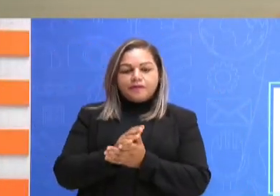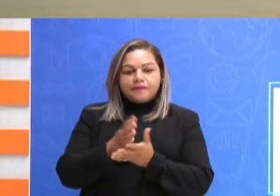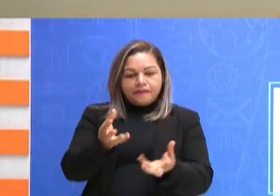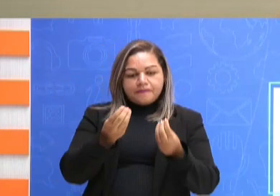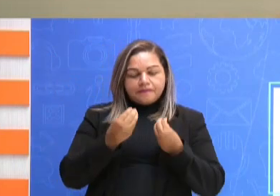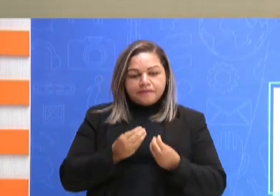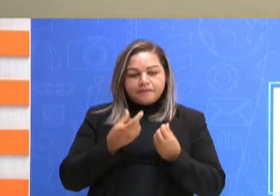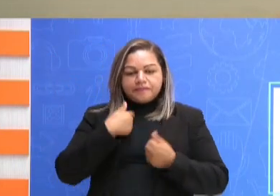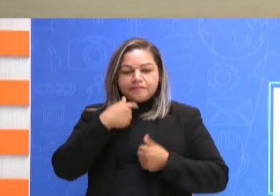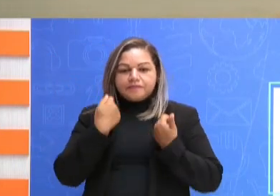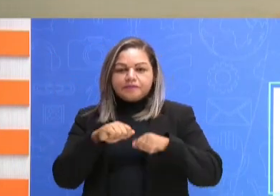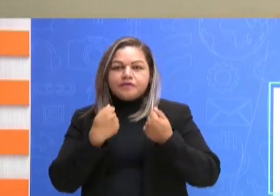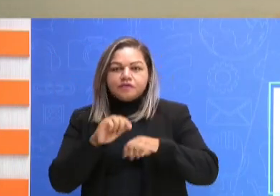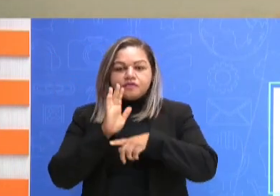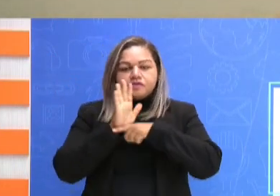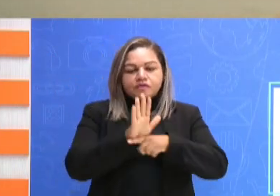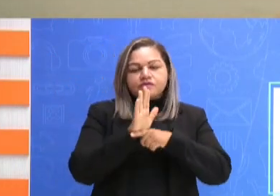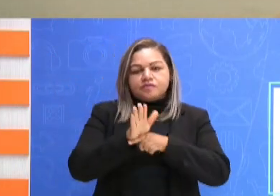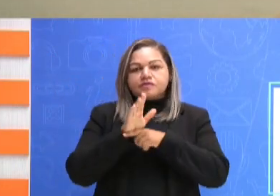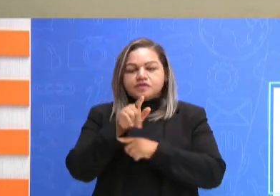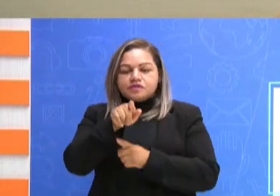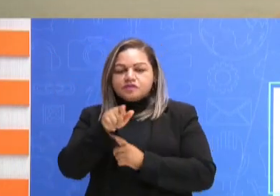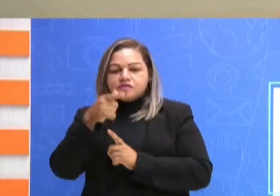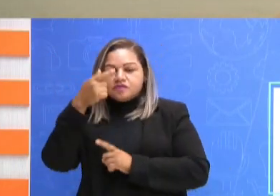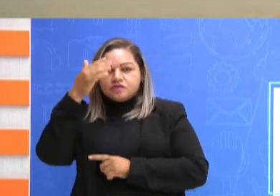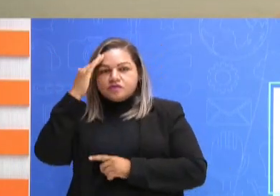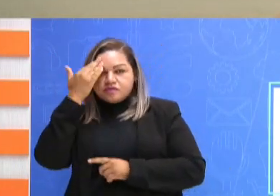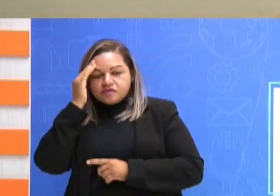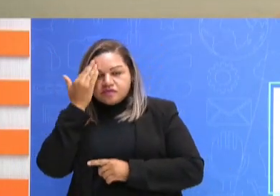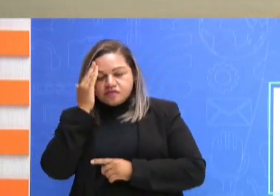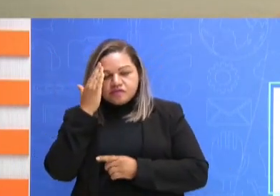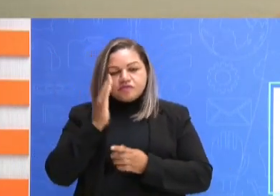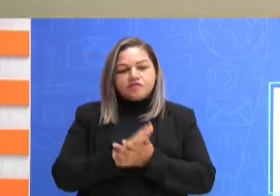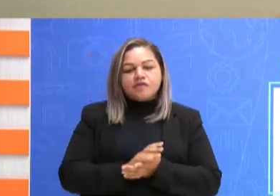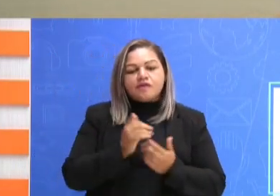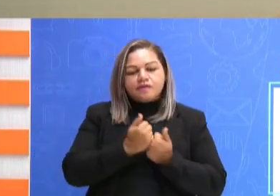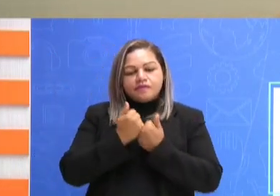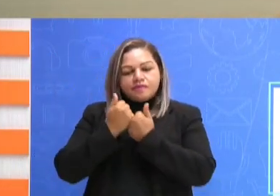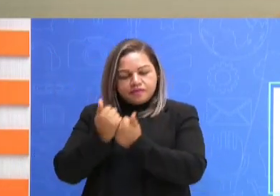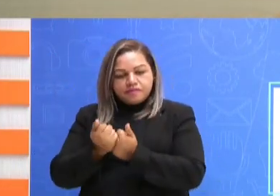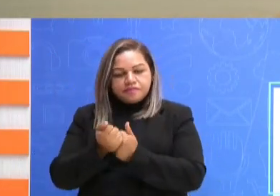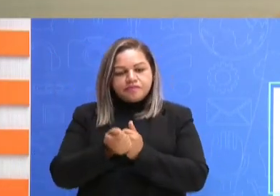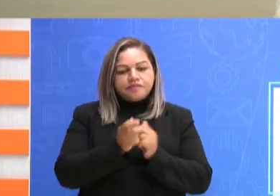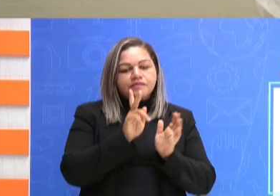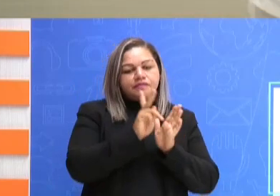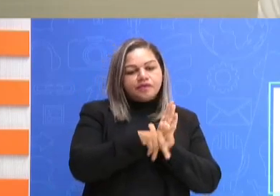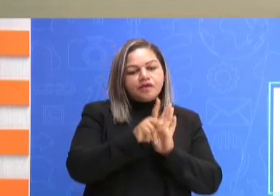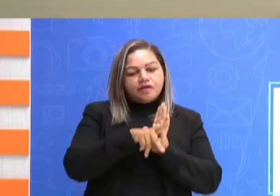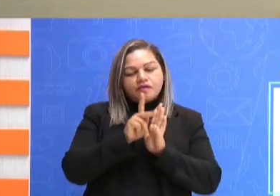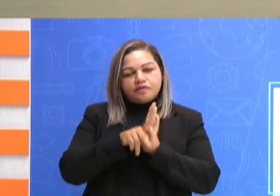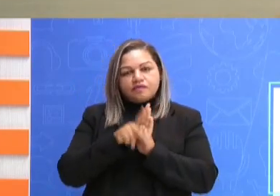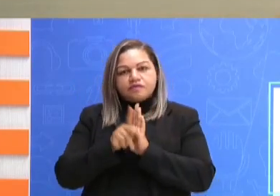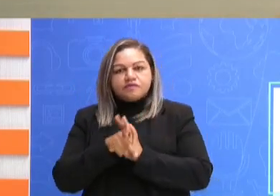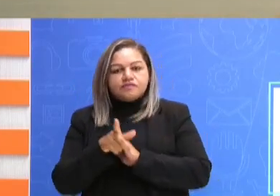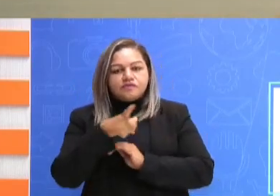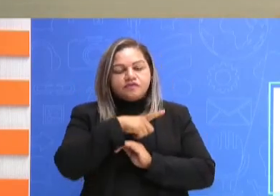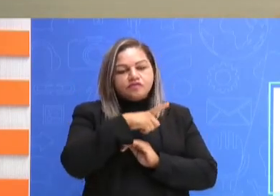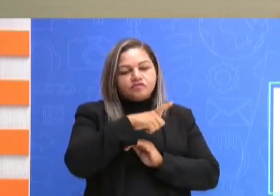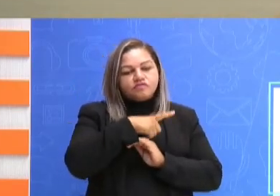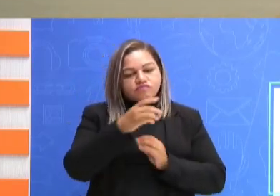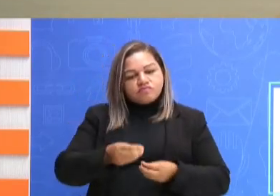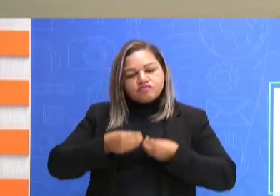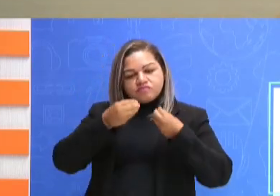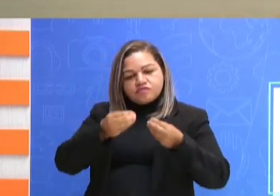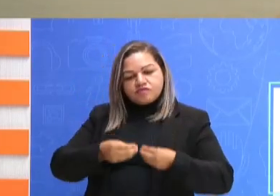Eu preciso da sua ajuda. Eu preciso que você entenda e que você me apoie nesse projeto. Se você me apoiar, nós vamos ter condições de